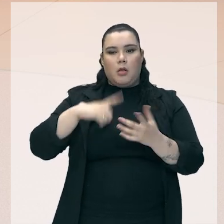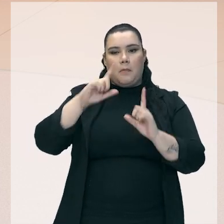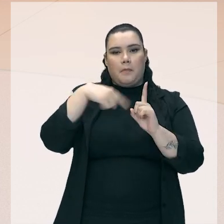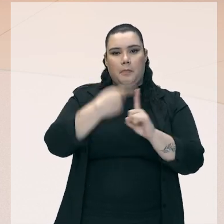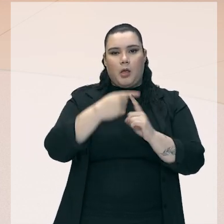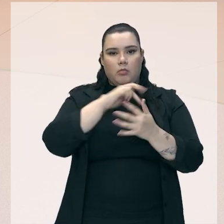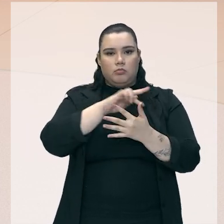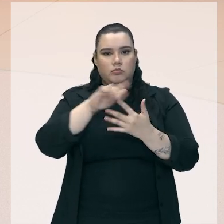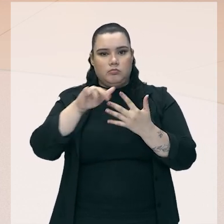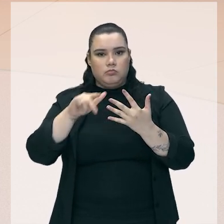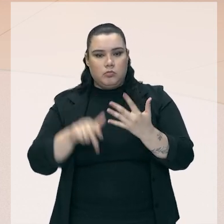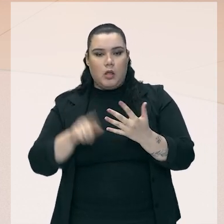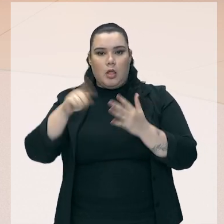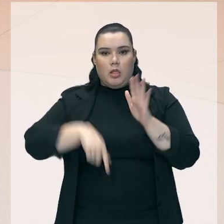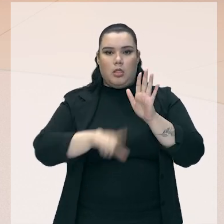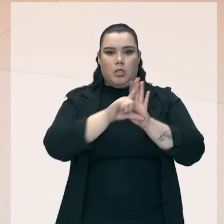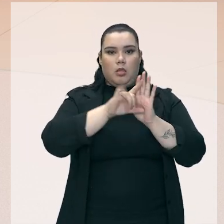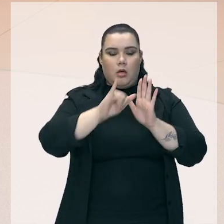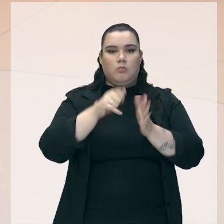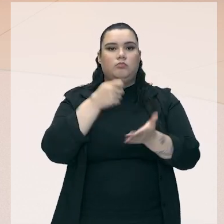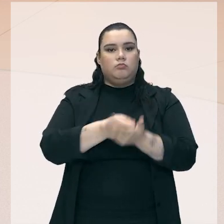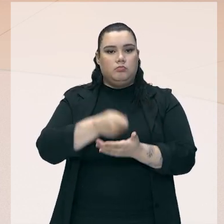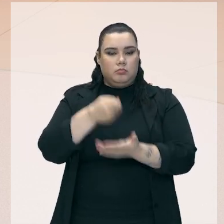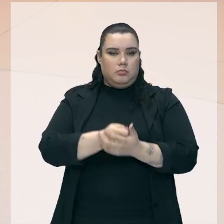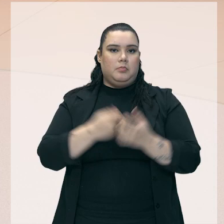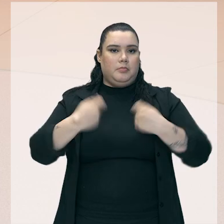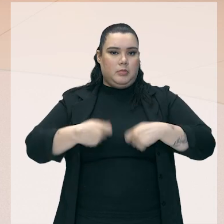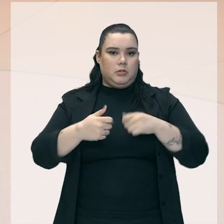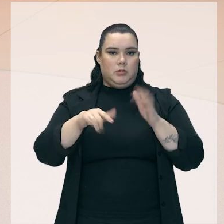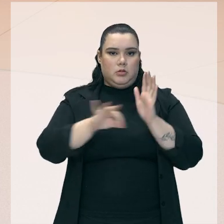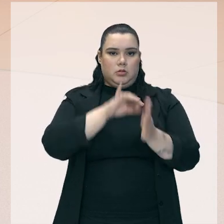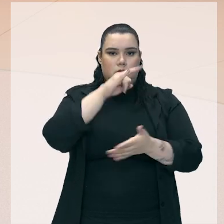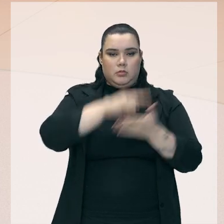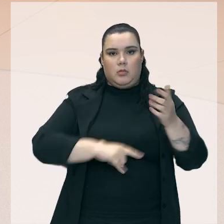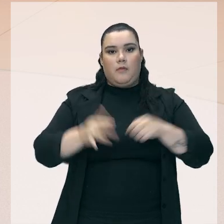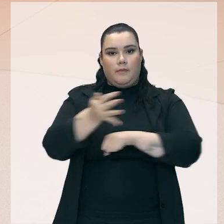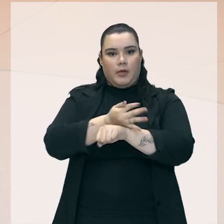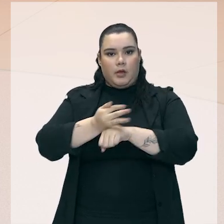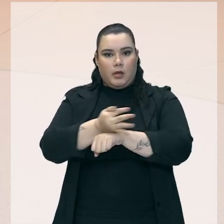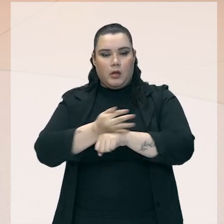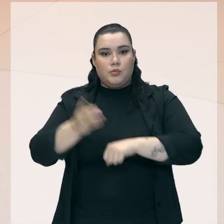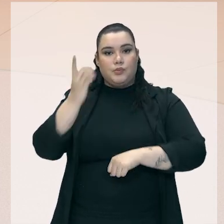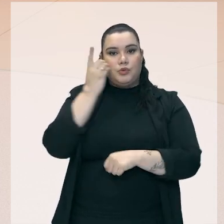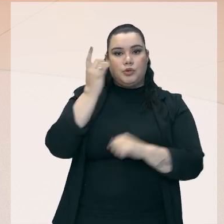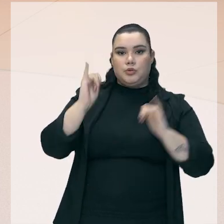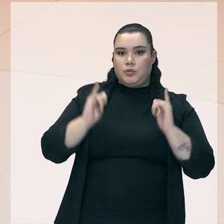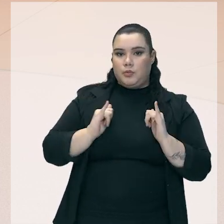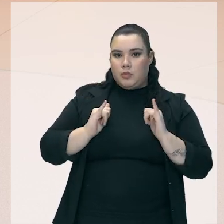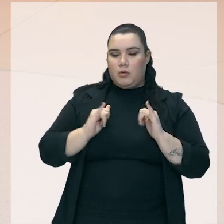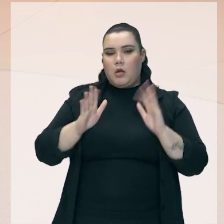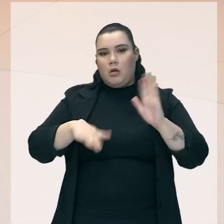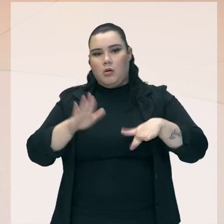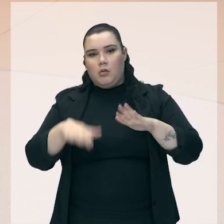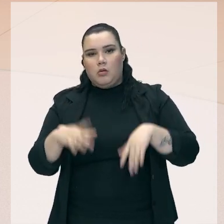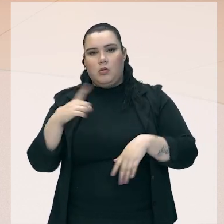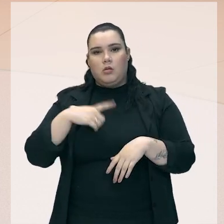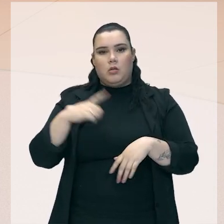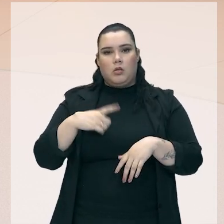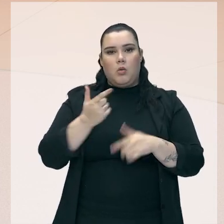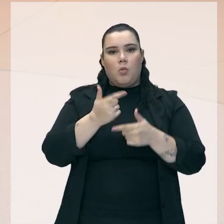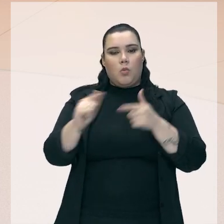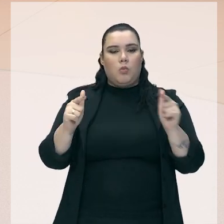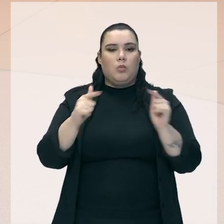benefícios que são legais e são exigidos nesse contrato, né? Férias, descanso remunerado, em alguns casos, né? Tem outros